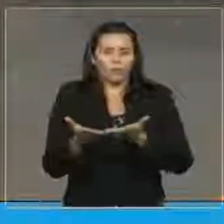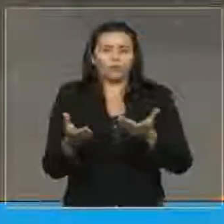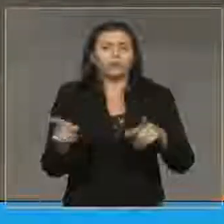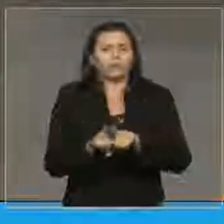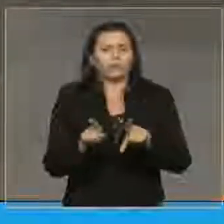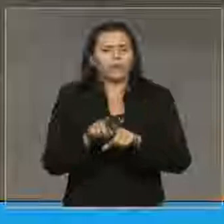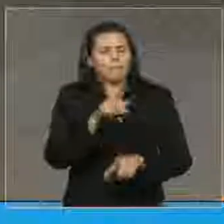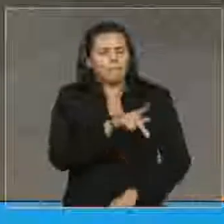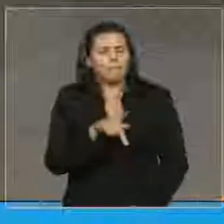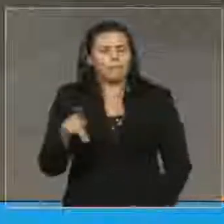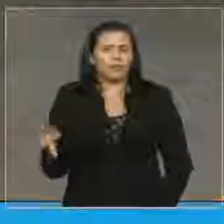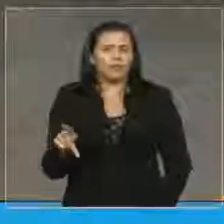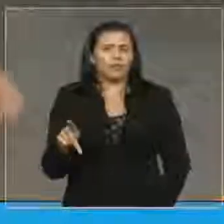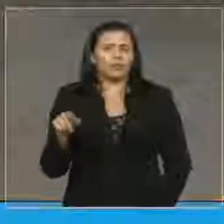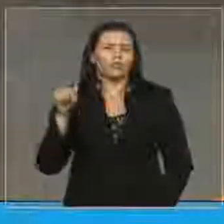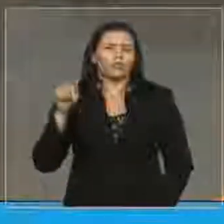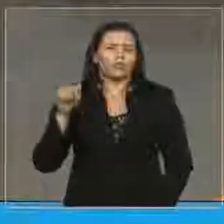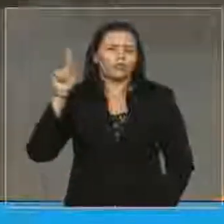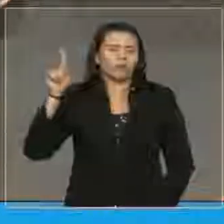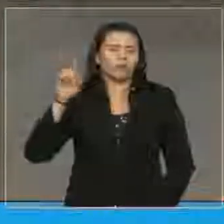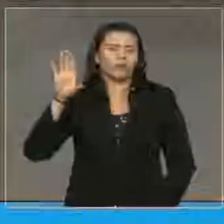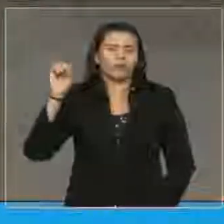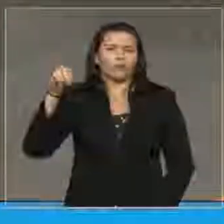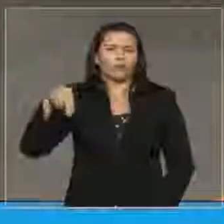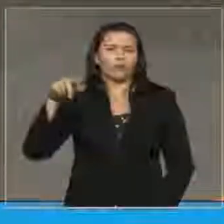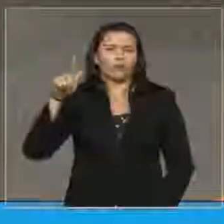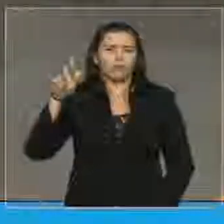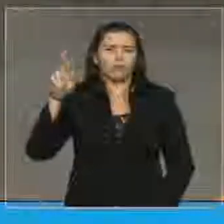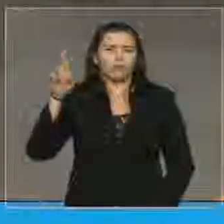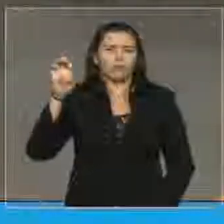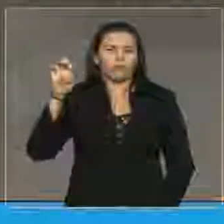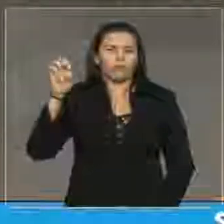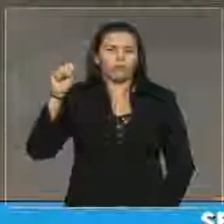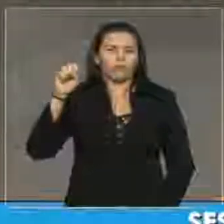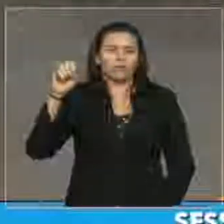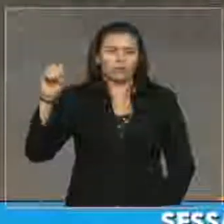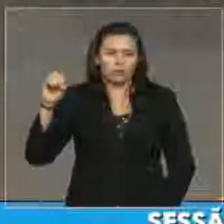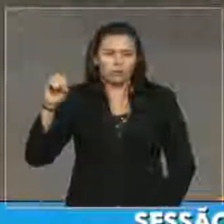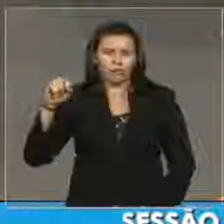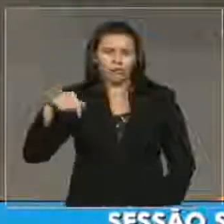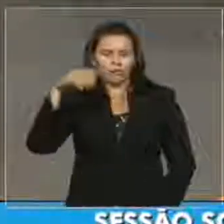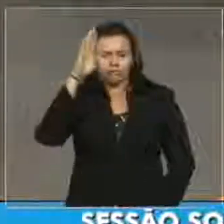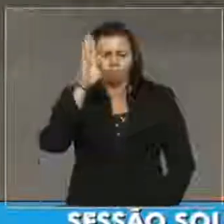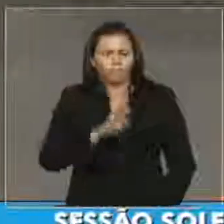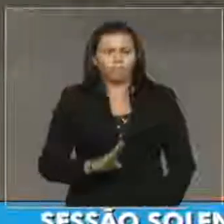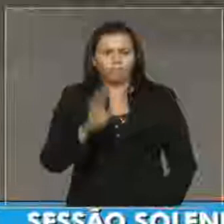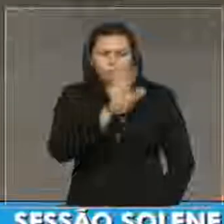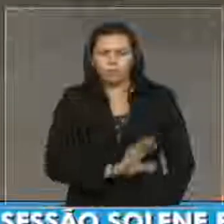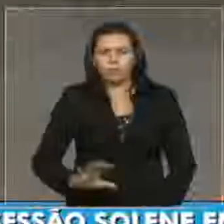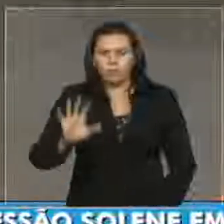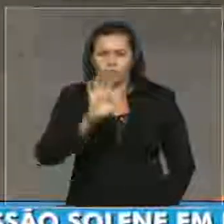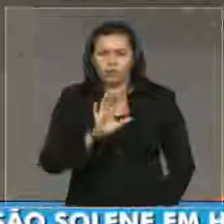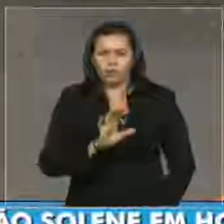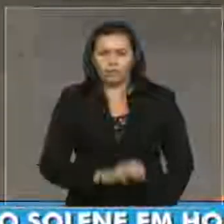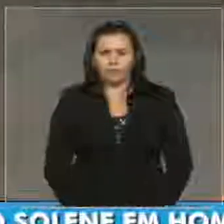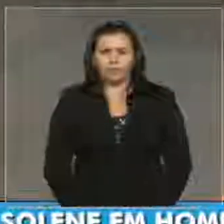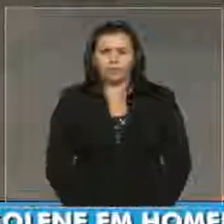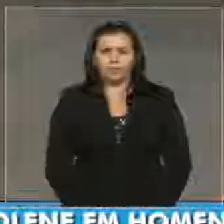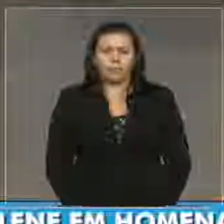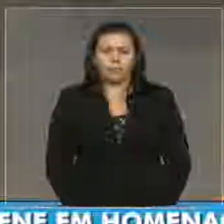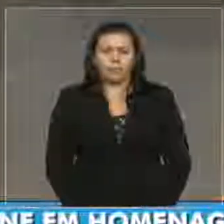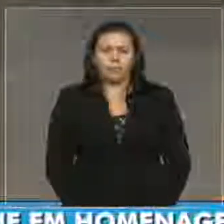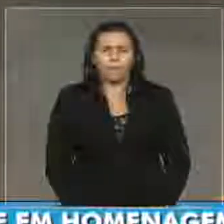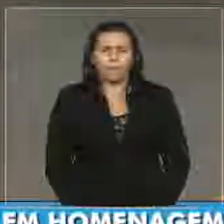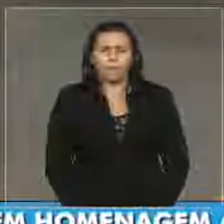do Congresso Nacional, como foi Ranieri Mazzilli, naquele episódio